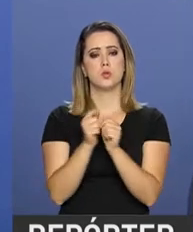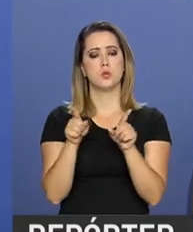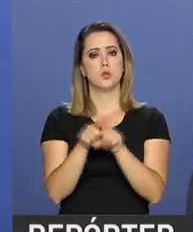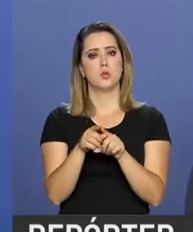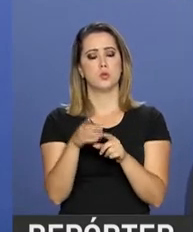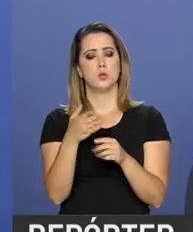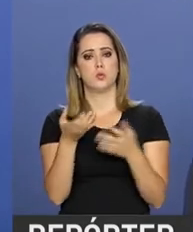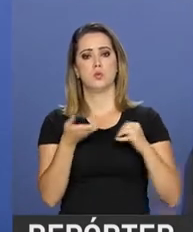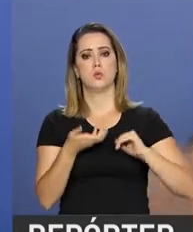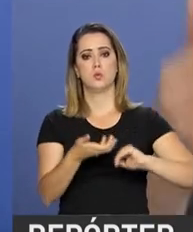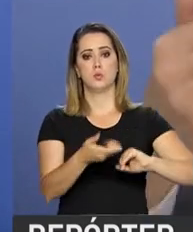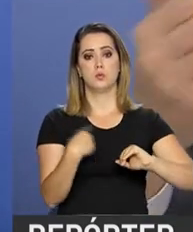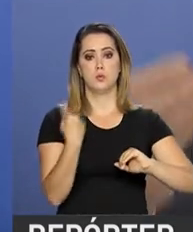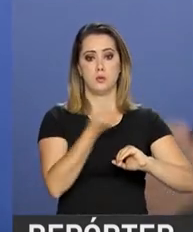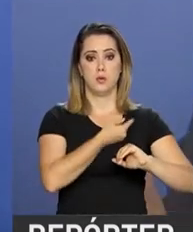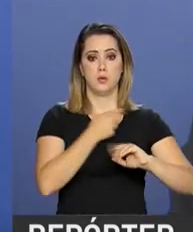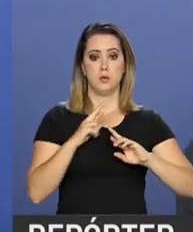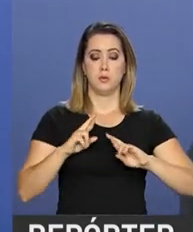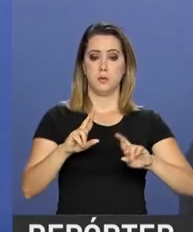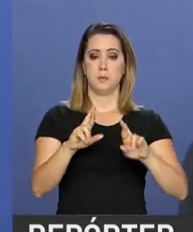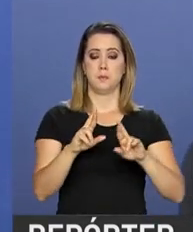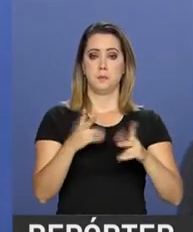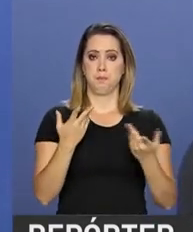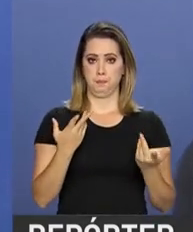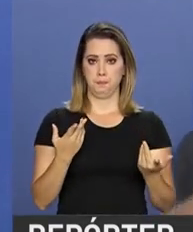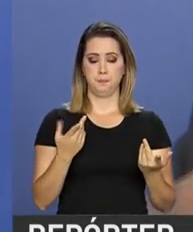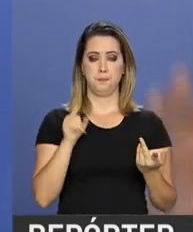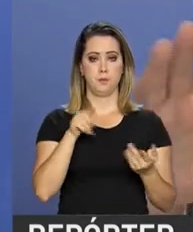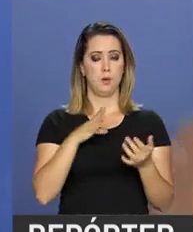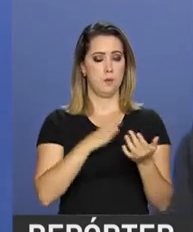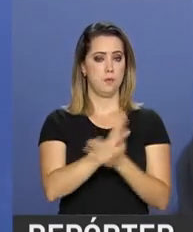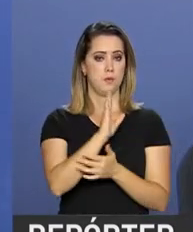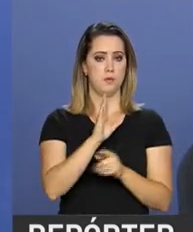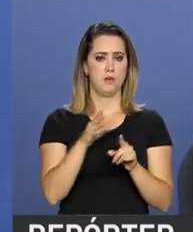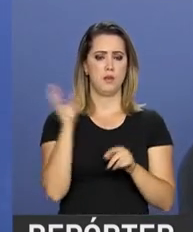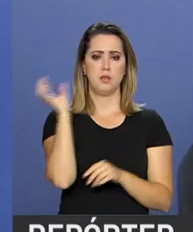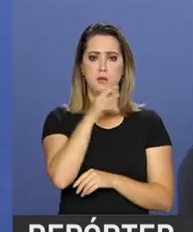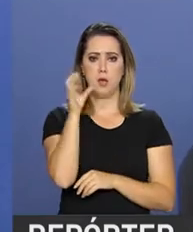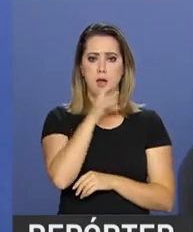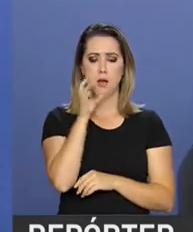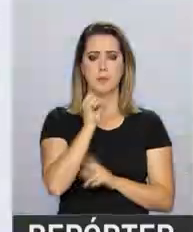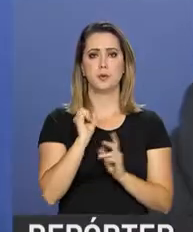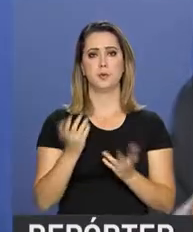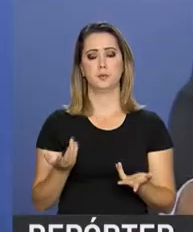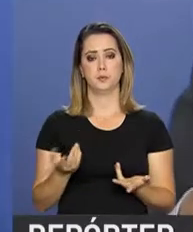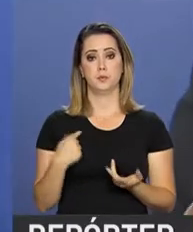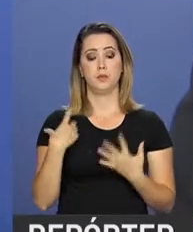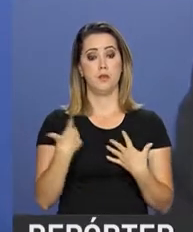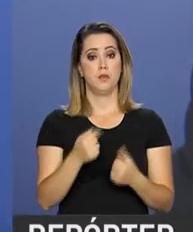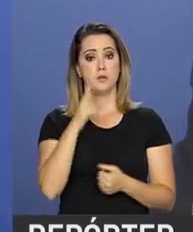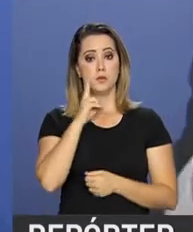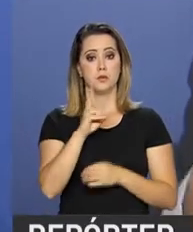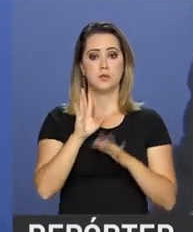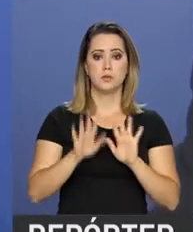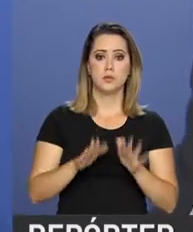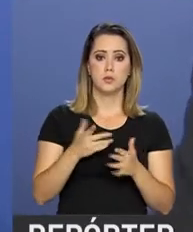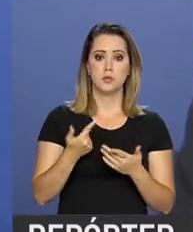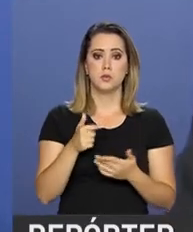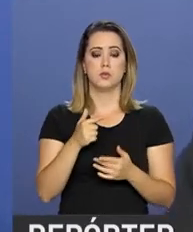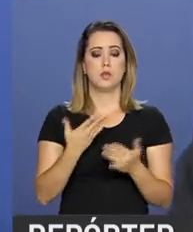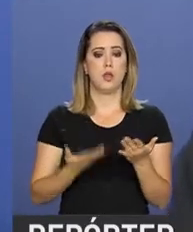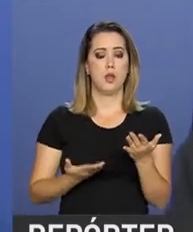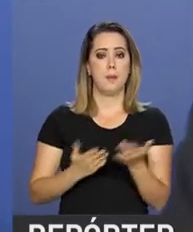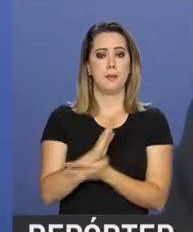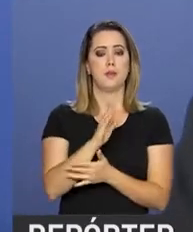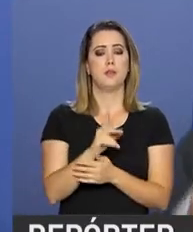esperamos mas sua expectativa é que seja aprovada o maior possível vamos supor que não seja aprovada a